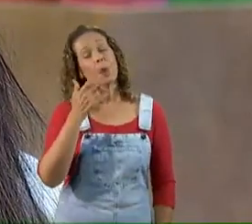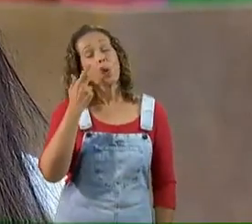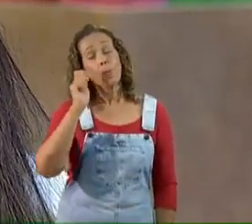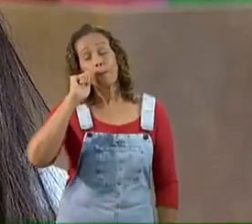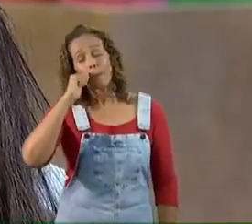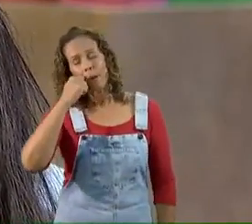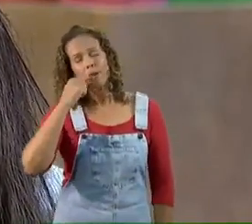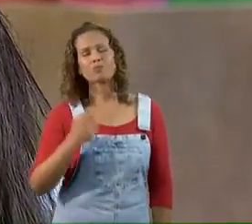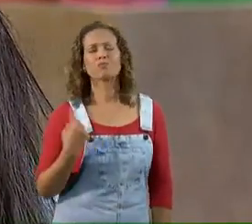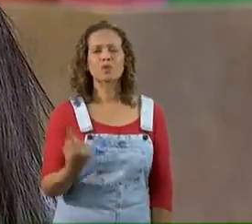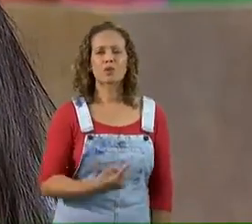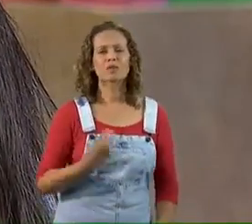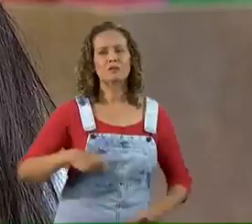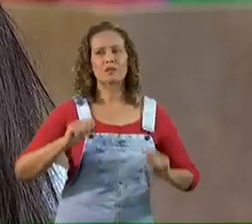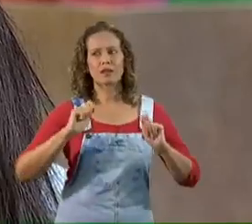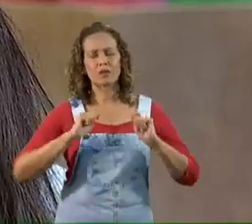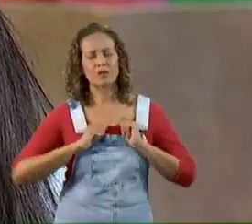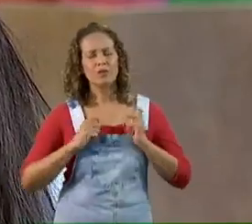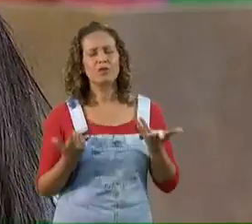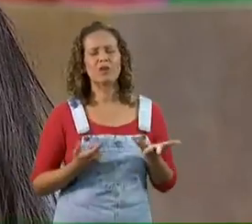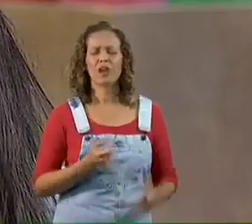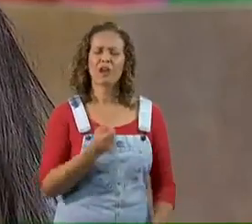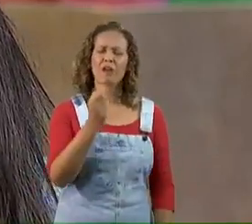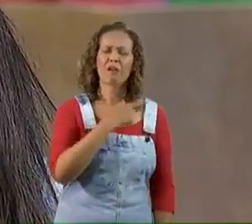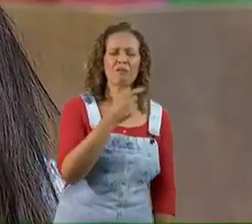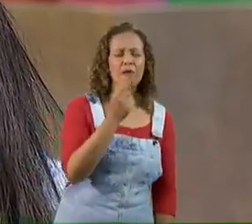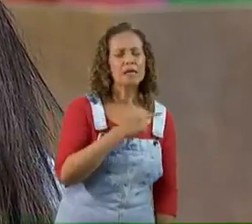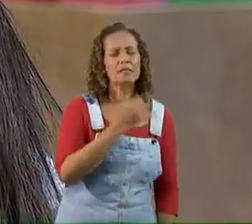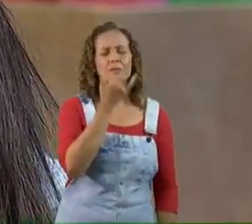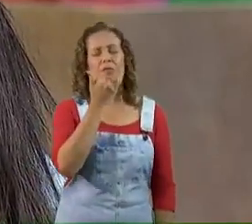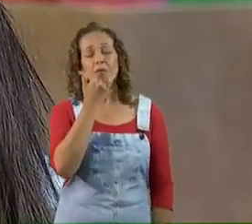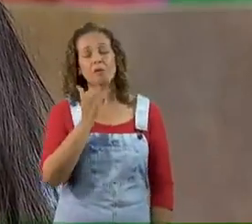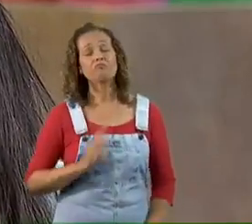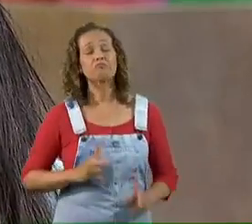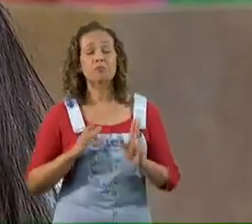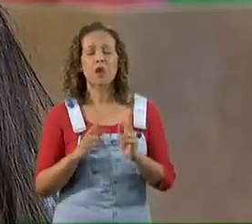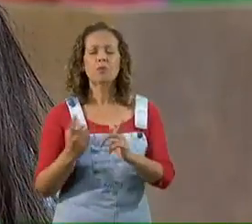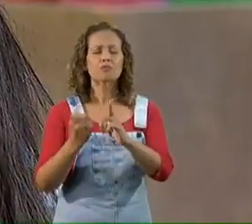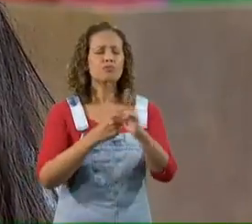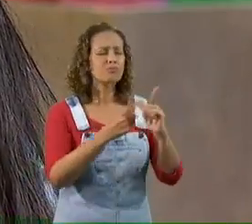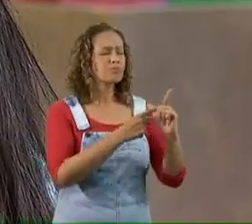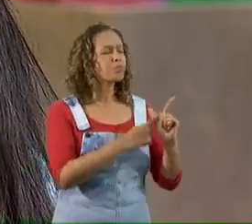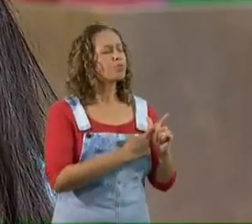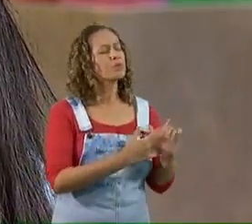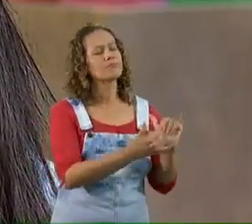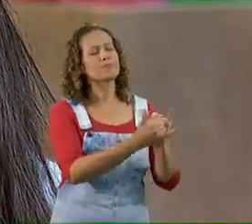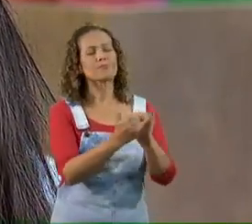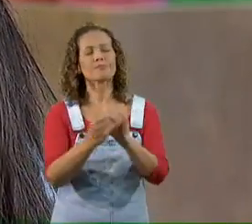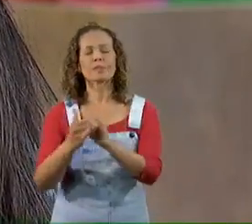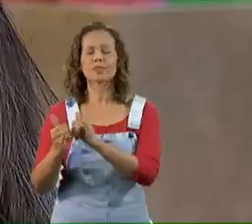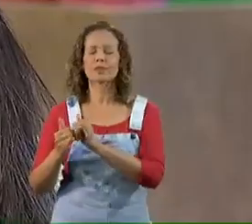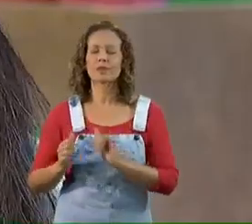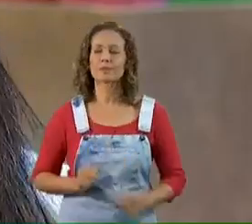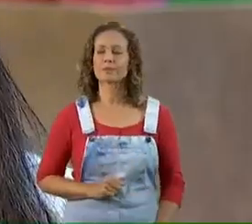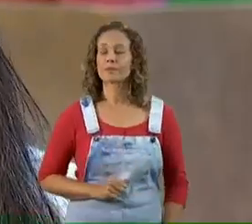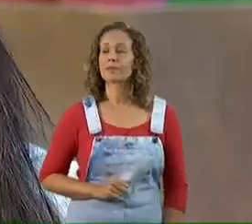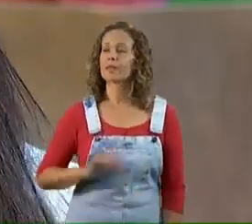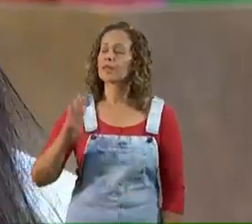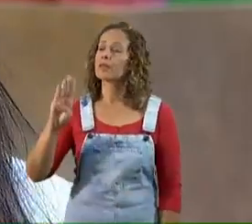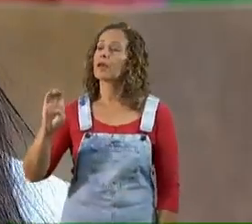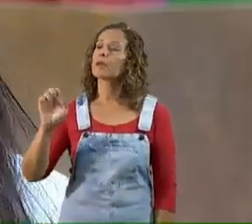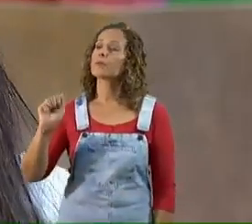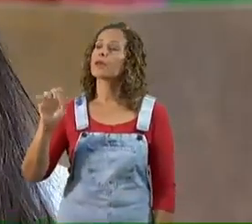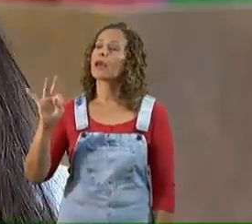dia nos dai hoje. Perdoai as nossas ofensas, assim como nós perdoamos a quem nos tem ofendido. E a Beatriz? Ah,